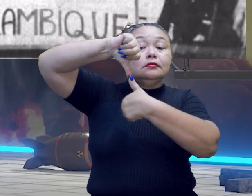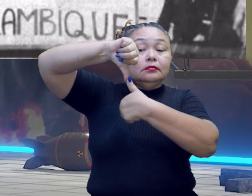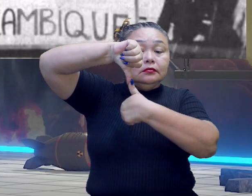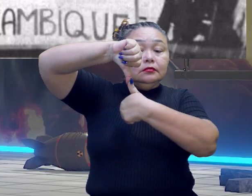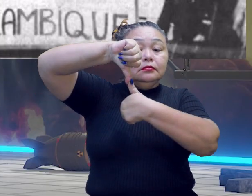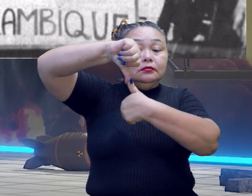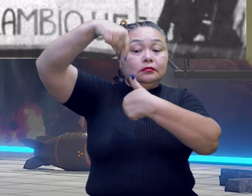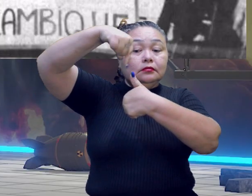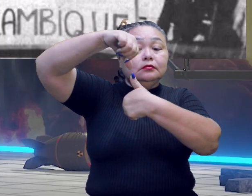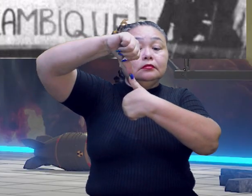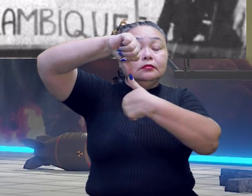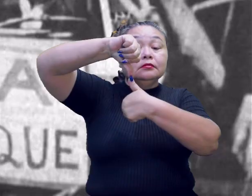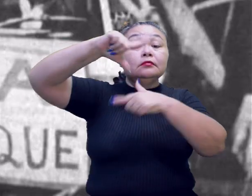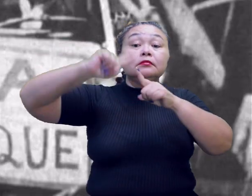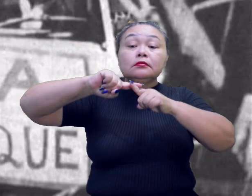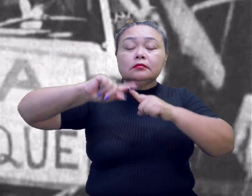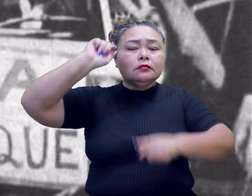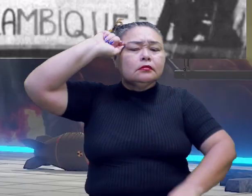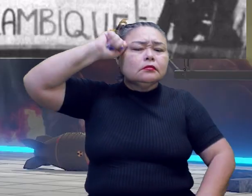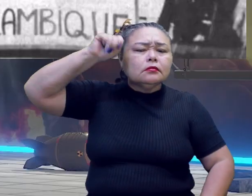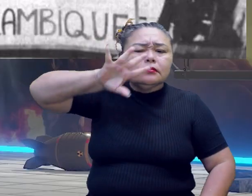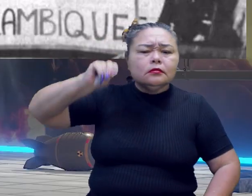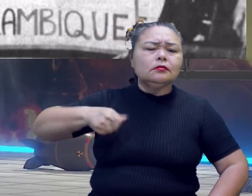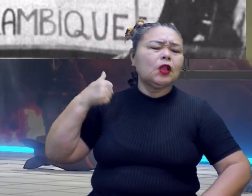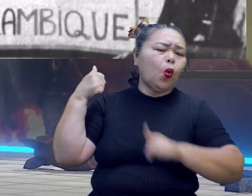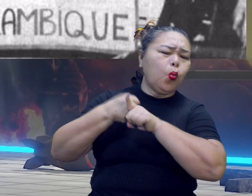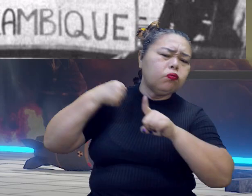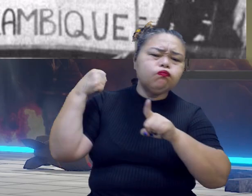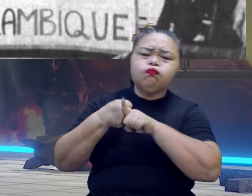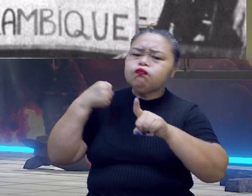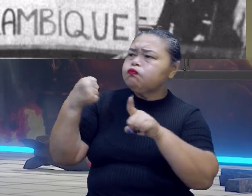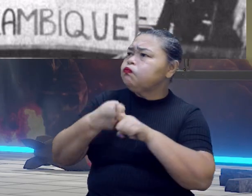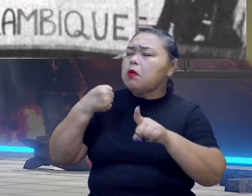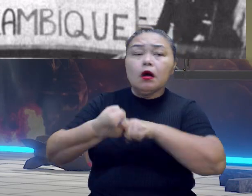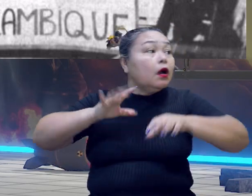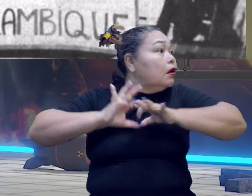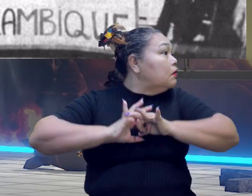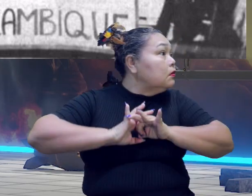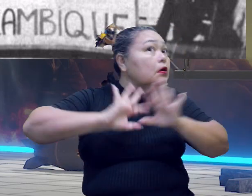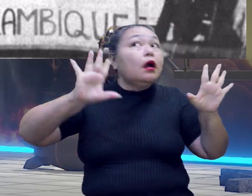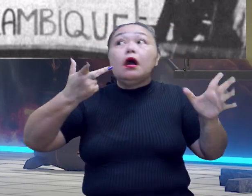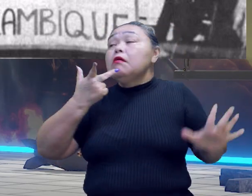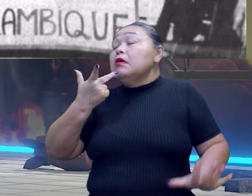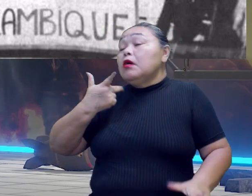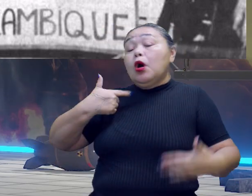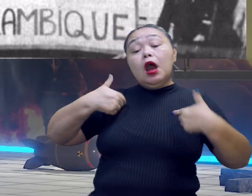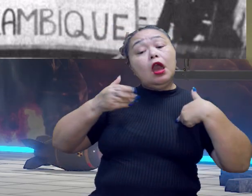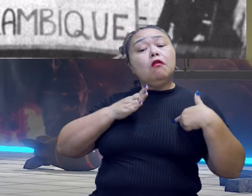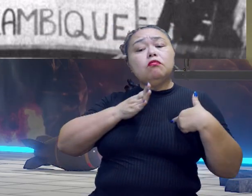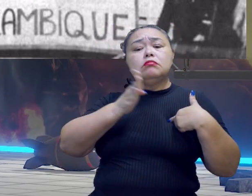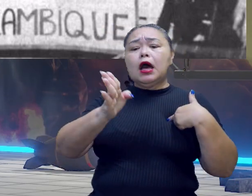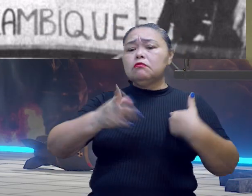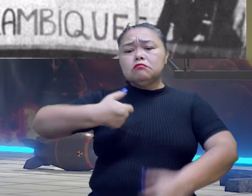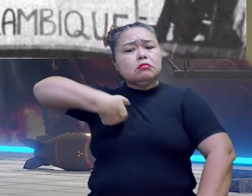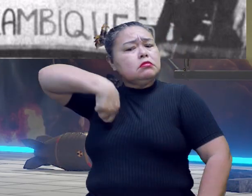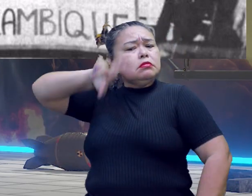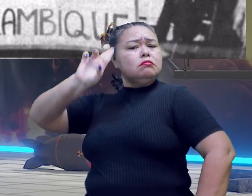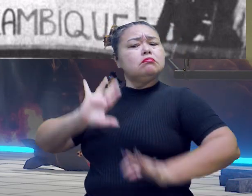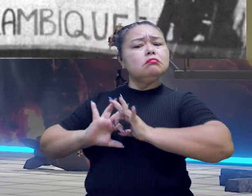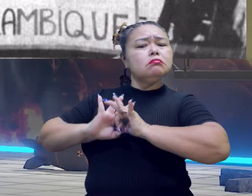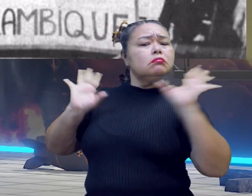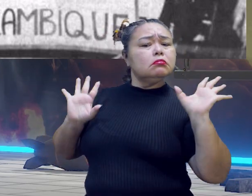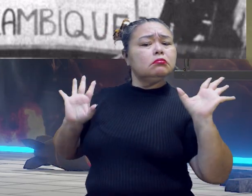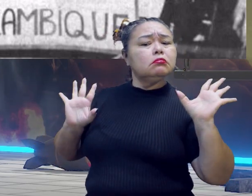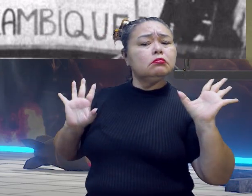Central. Mas a África, ela luta pelo processo de independência. Ela dizia bem assim, eu vou me tornar